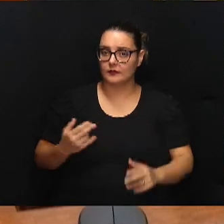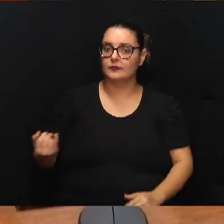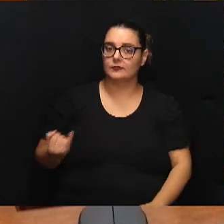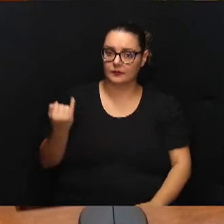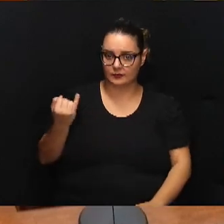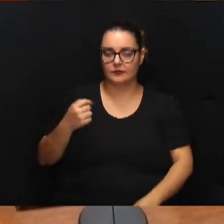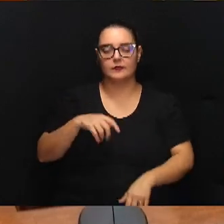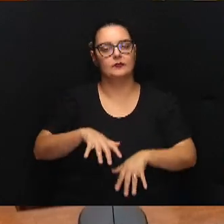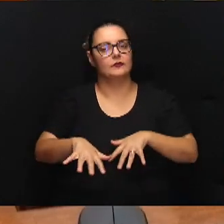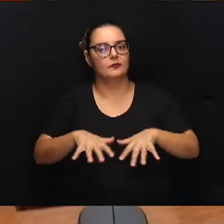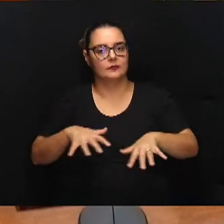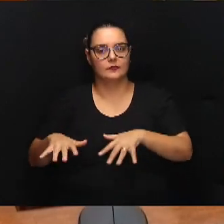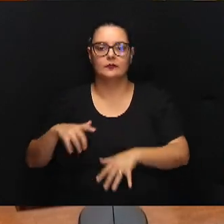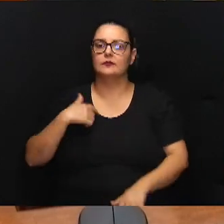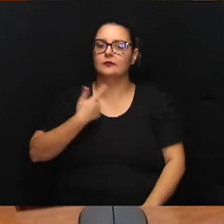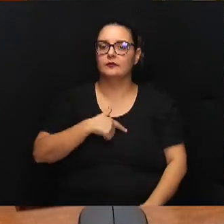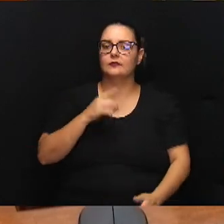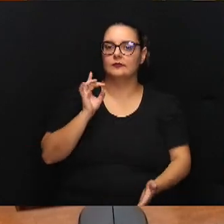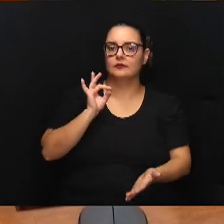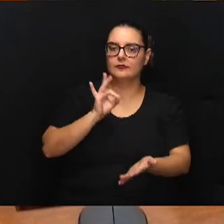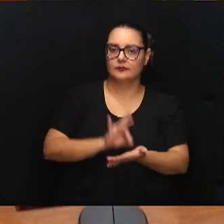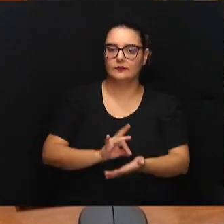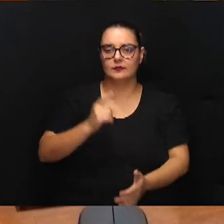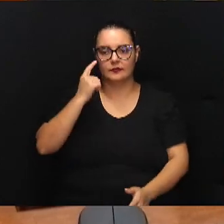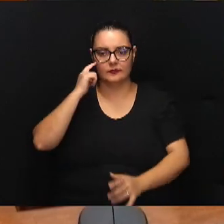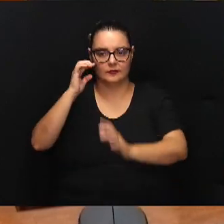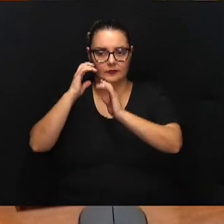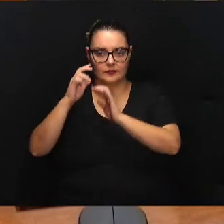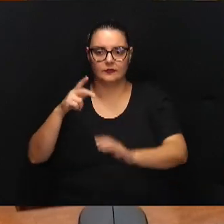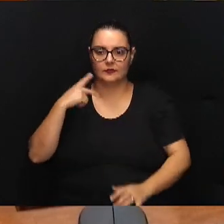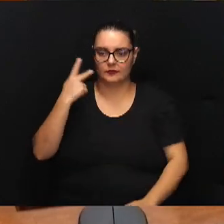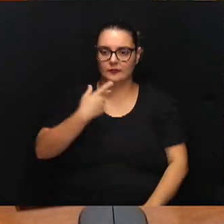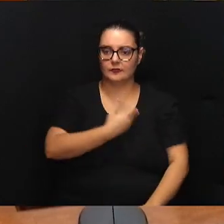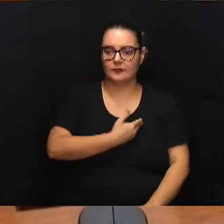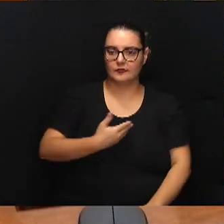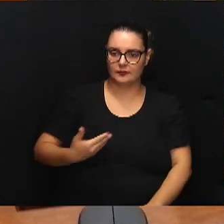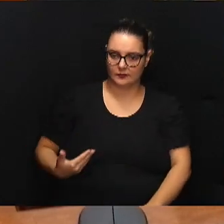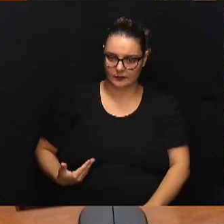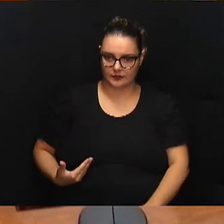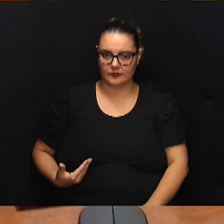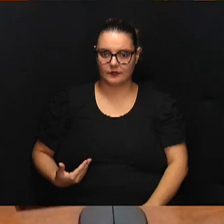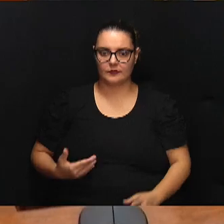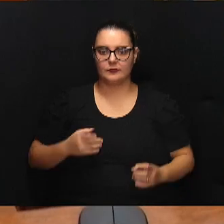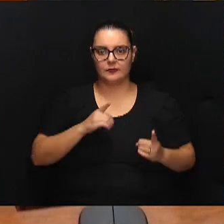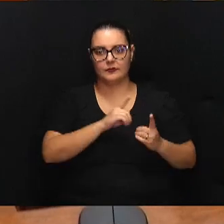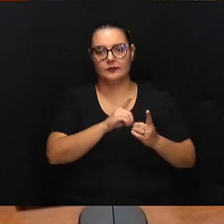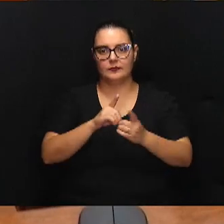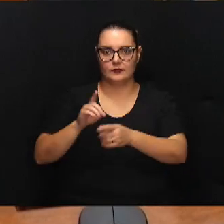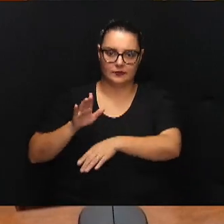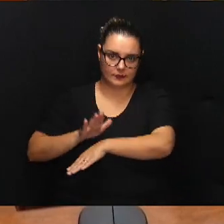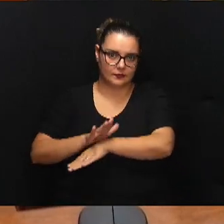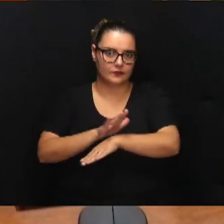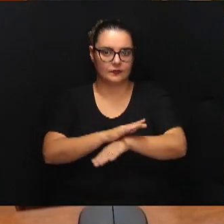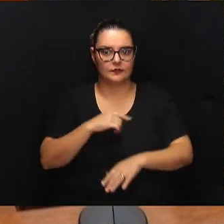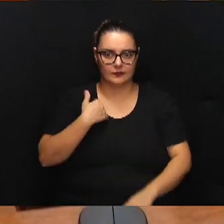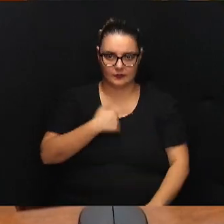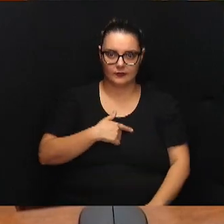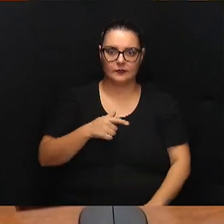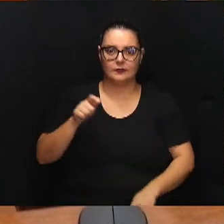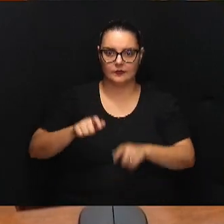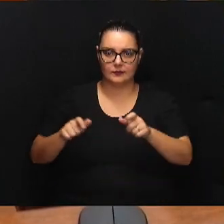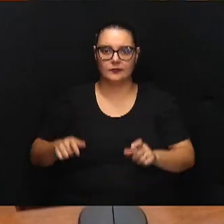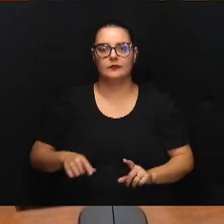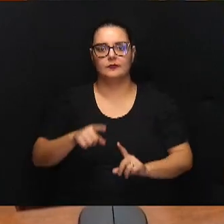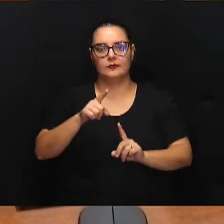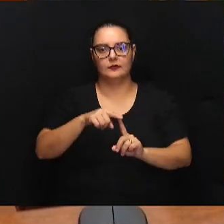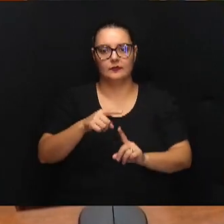esse movimento para a gente, de fato, pensar políticas públicas e assistenciais para nós que somos pessoas com diabetes tipo